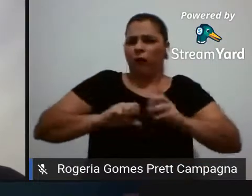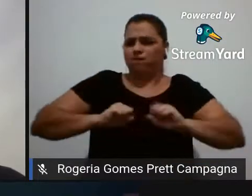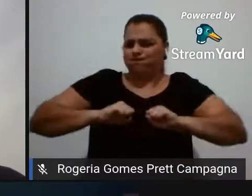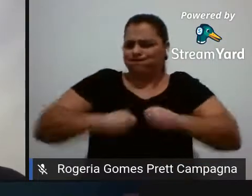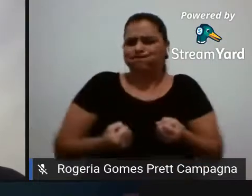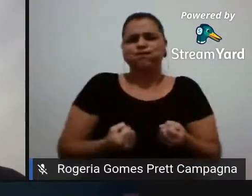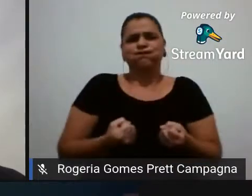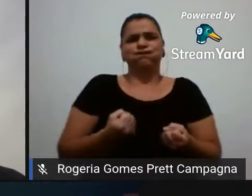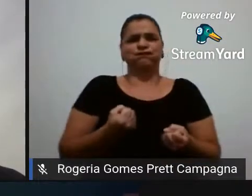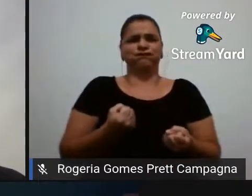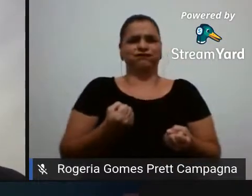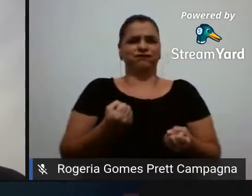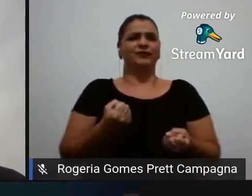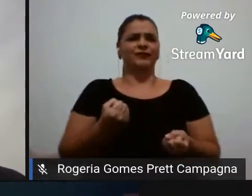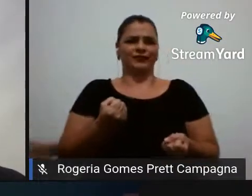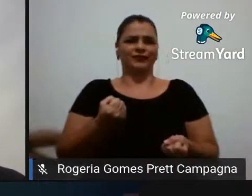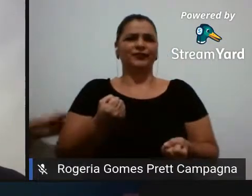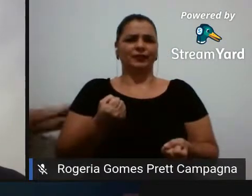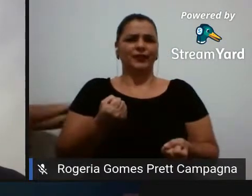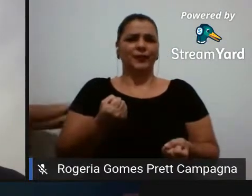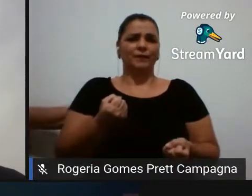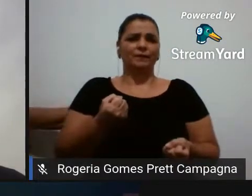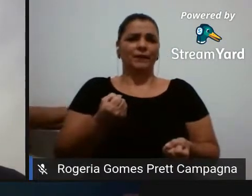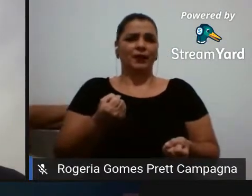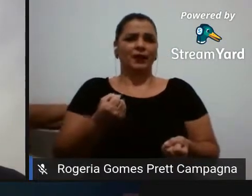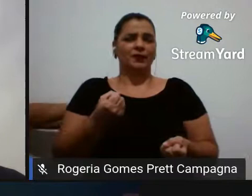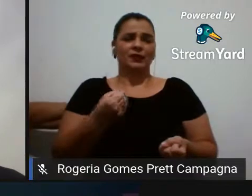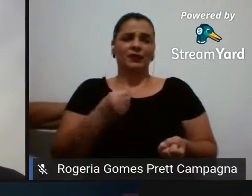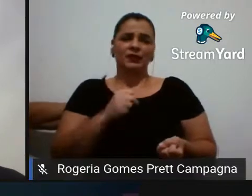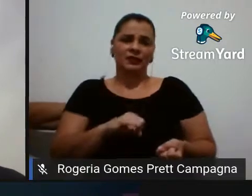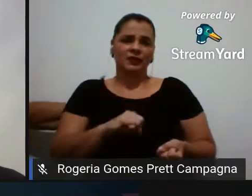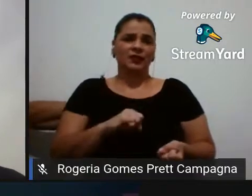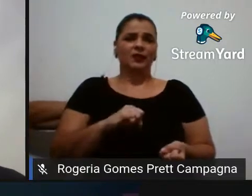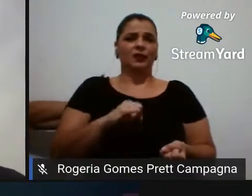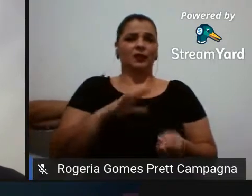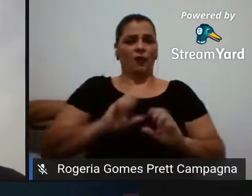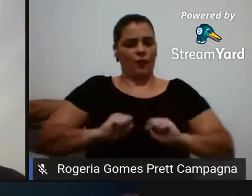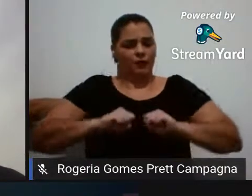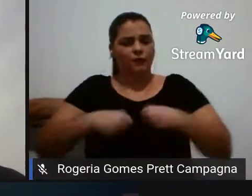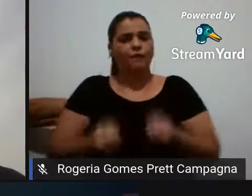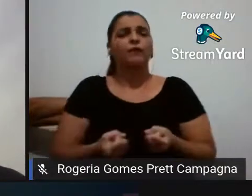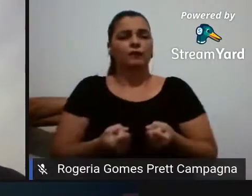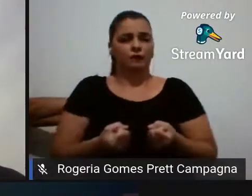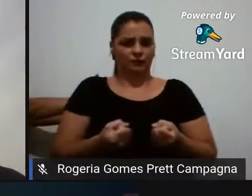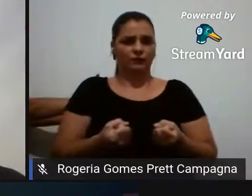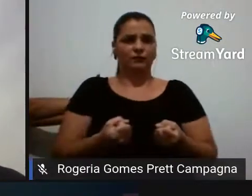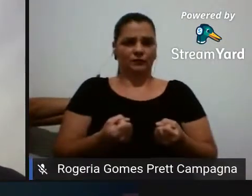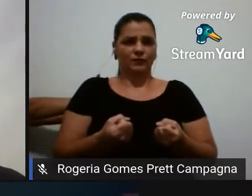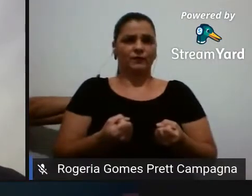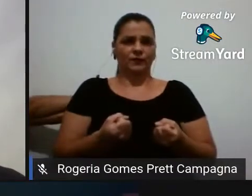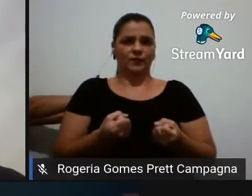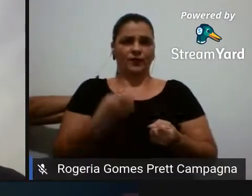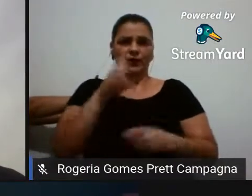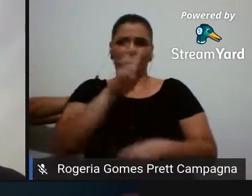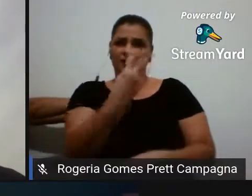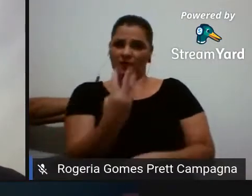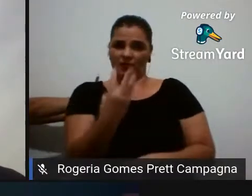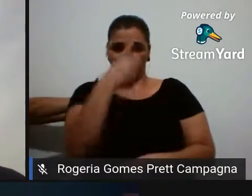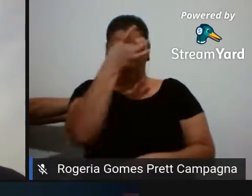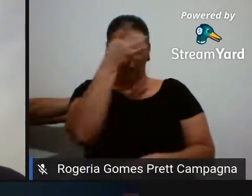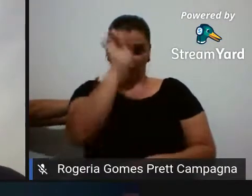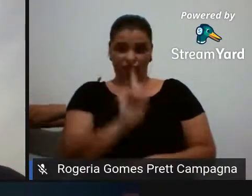pode entregar para fazer isso na sua escola, e sem desmerecer, obviamente, o esforço empregado por esses 3 diretores aqui,